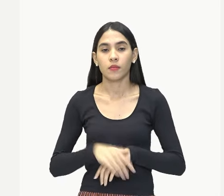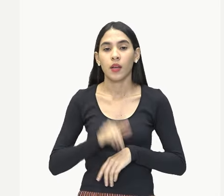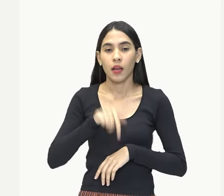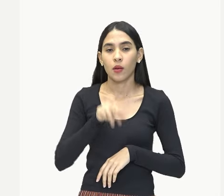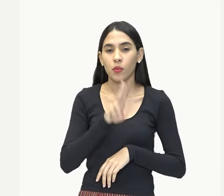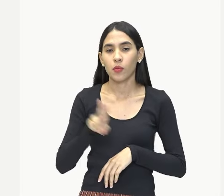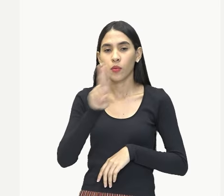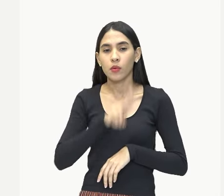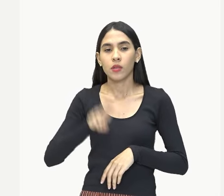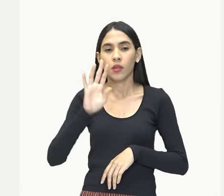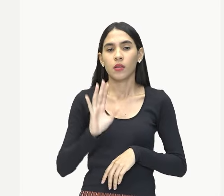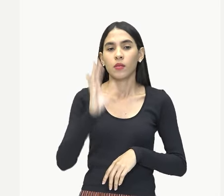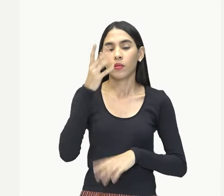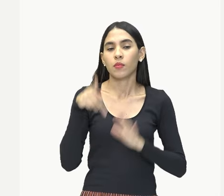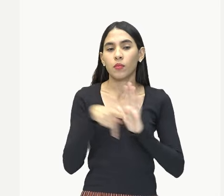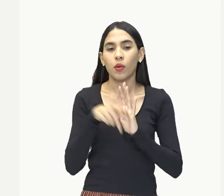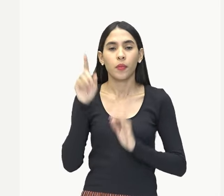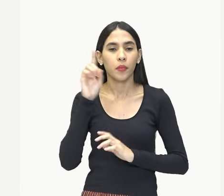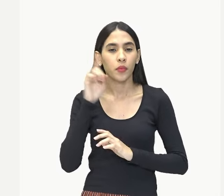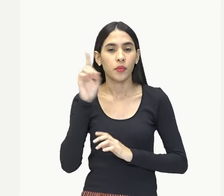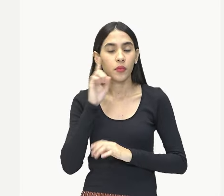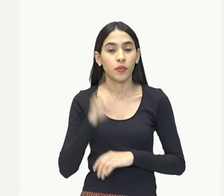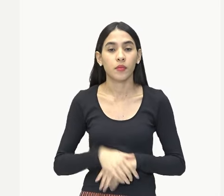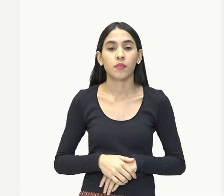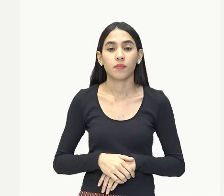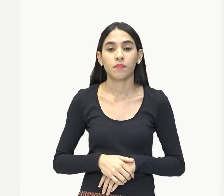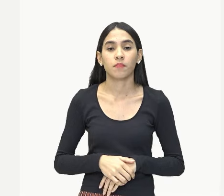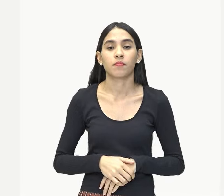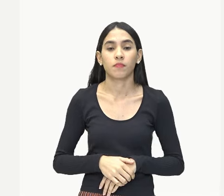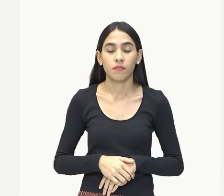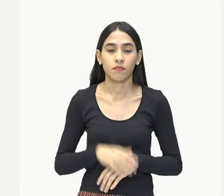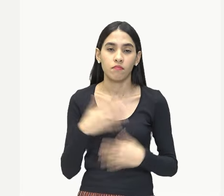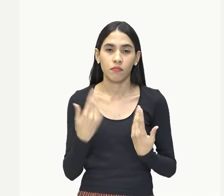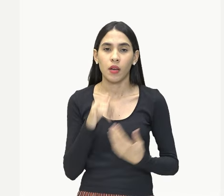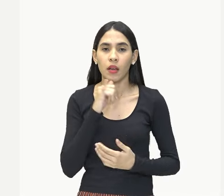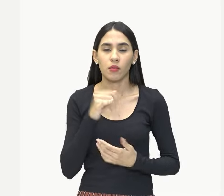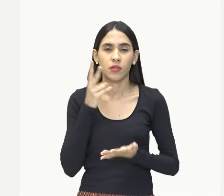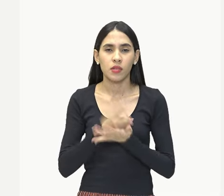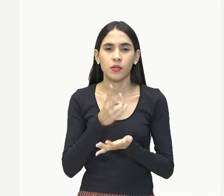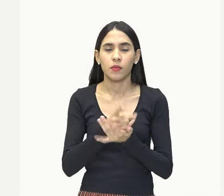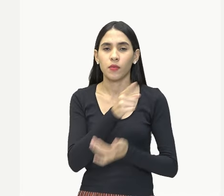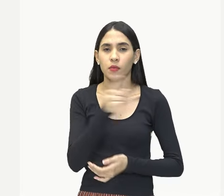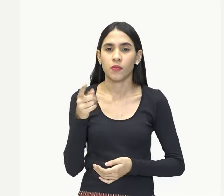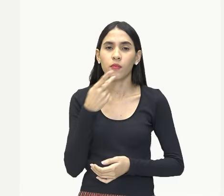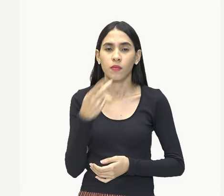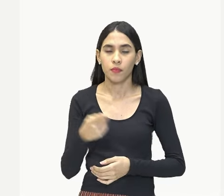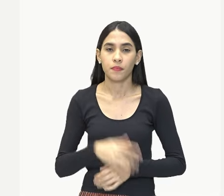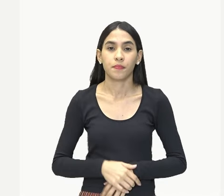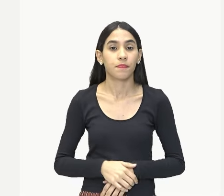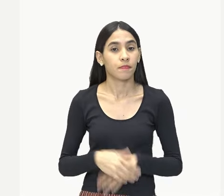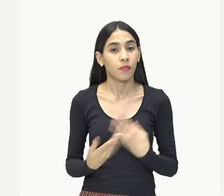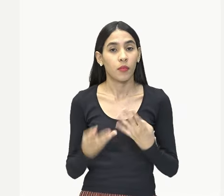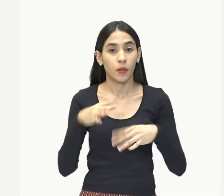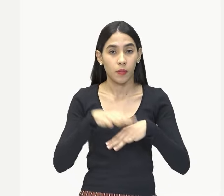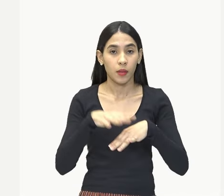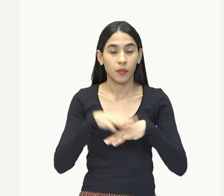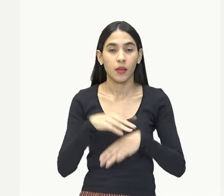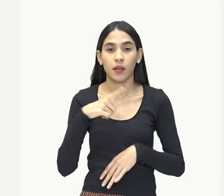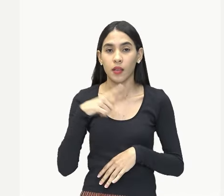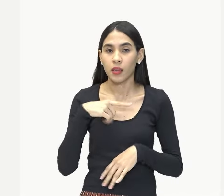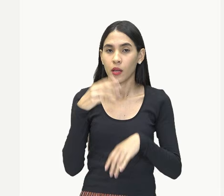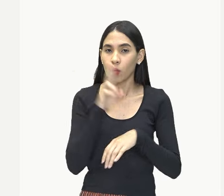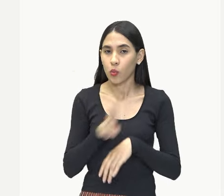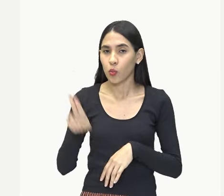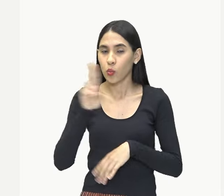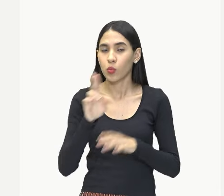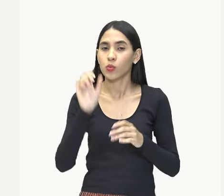aplicado em situações do cotidiano e são úteis. É aquilo que eu sempre digo para vocês, não é? A matemática, ela tem uma aplicação,